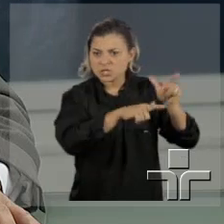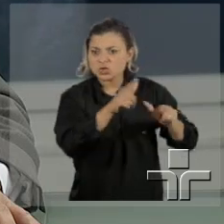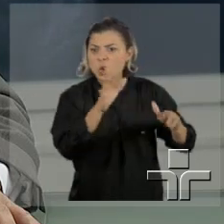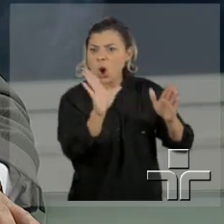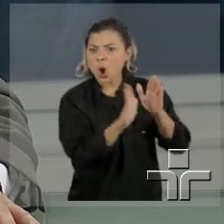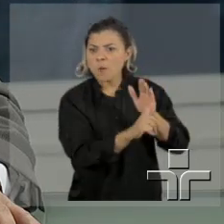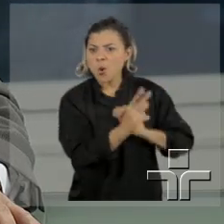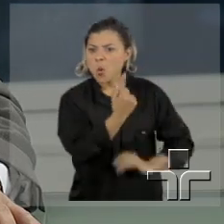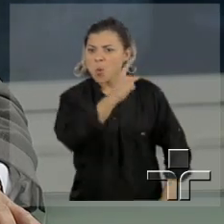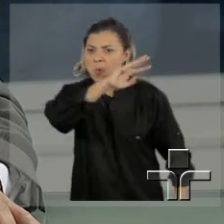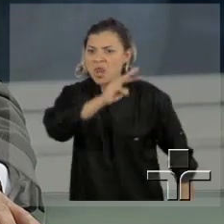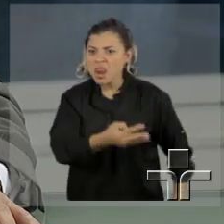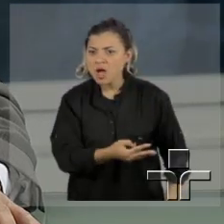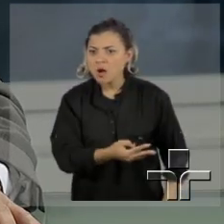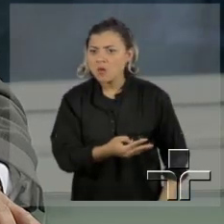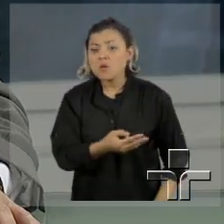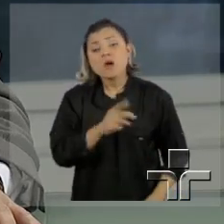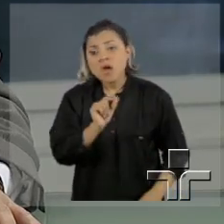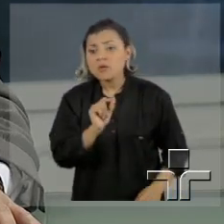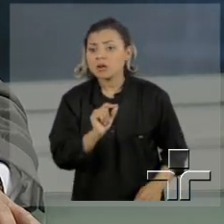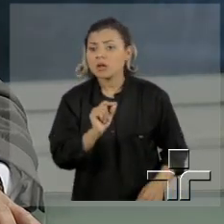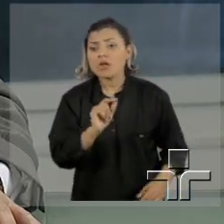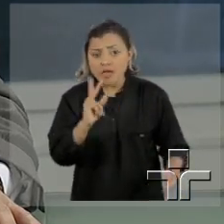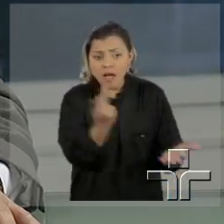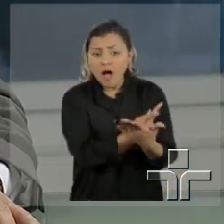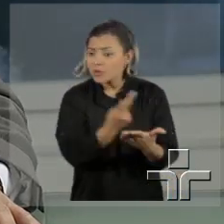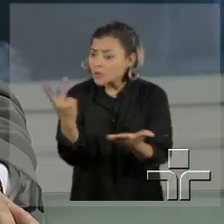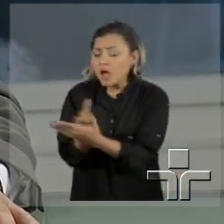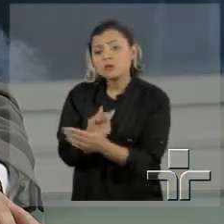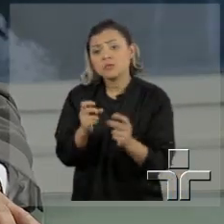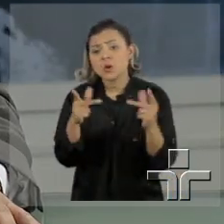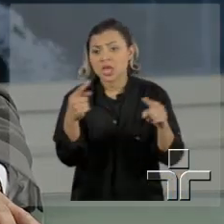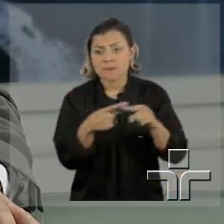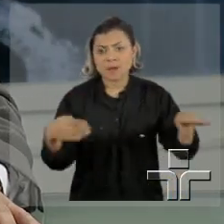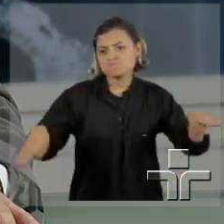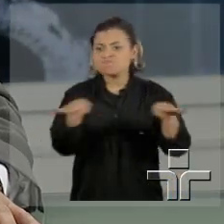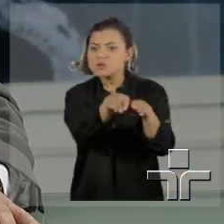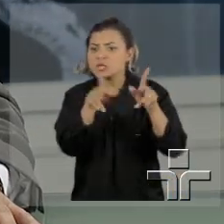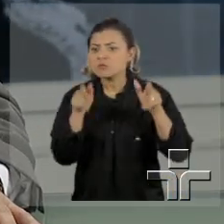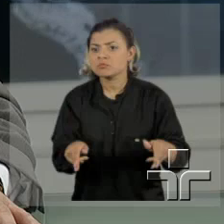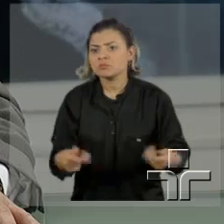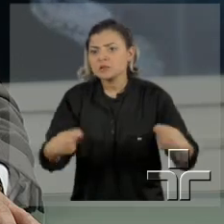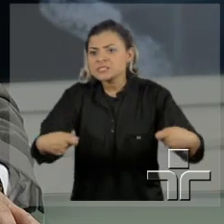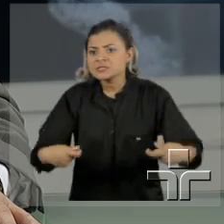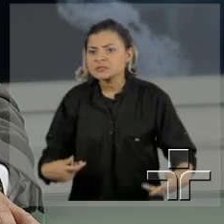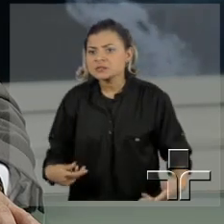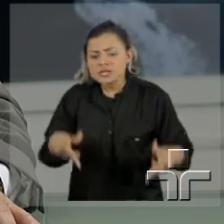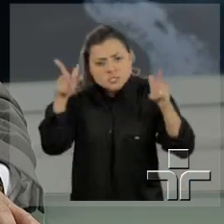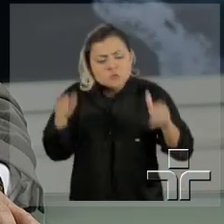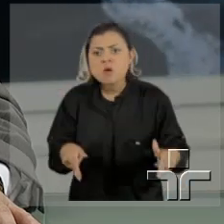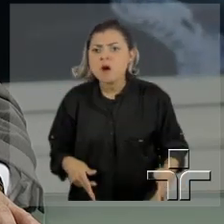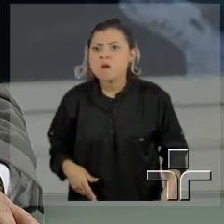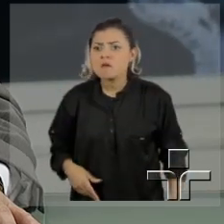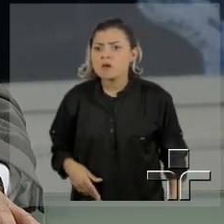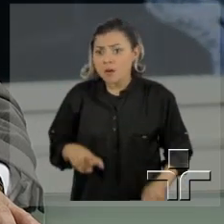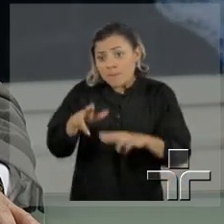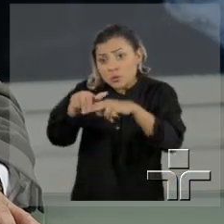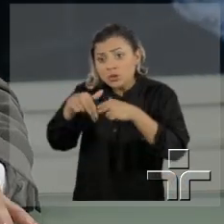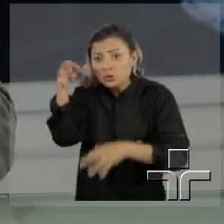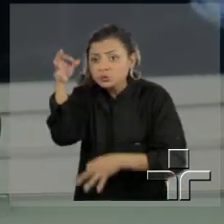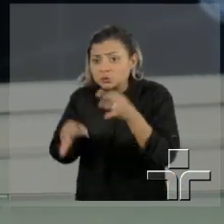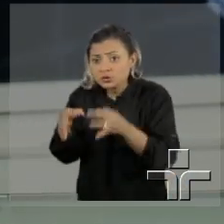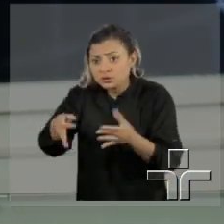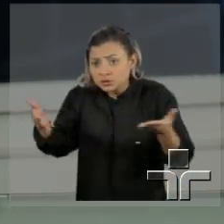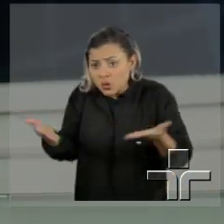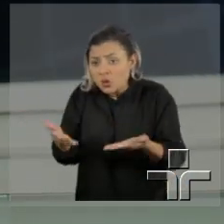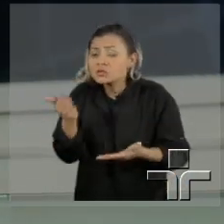Roubar, transgredir, passar a fronteira do legal para o ilegal é o mesmo sempre. E aí tem os atenuantes. Por isso que a justiça ou